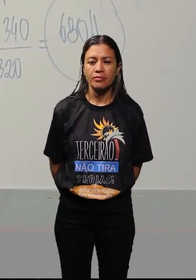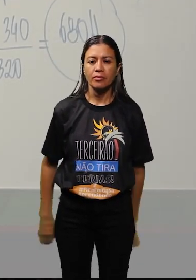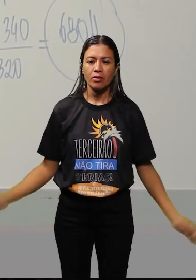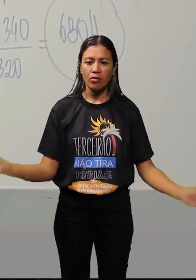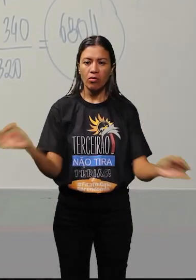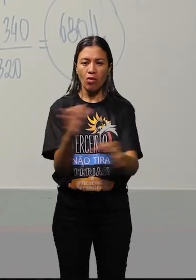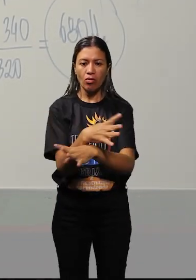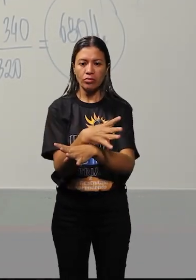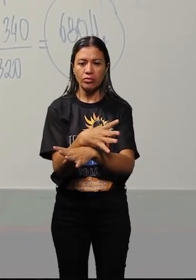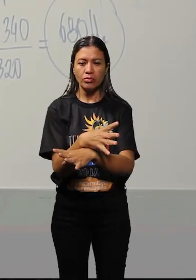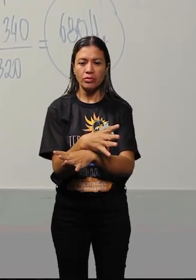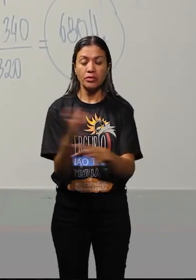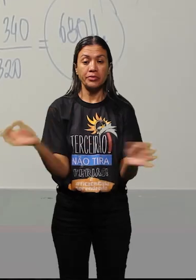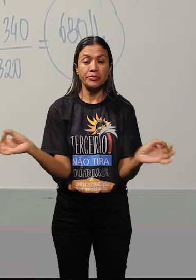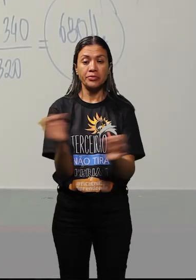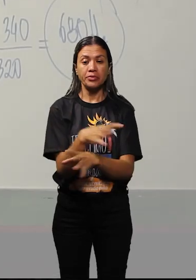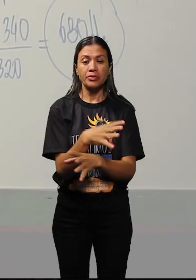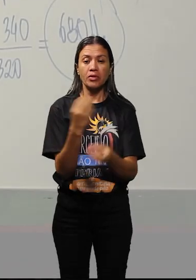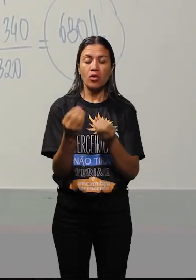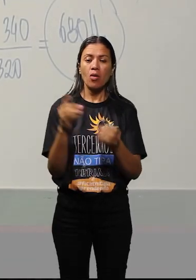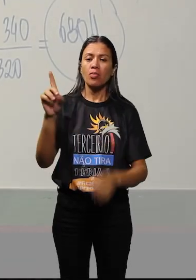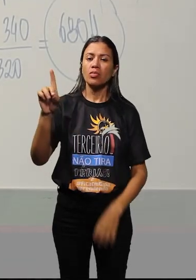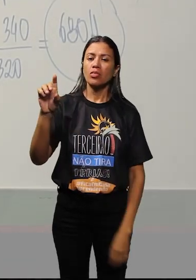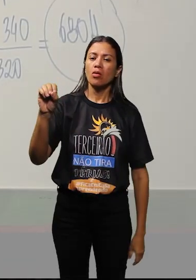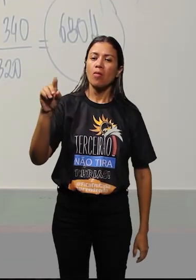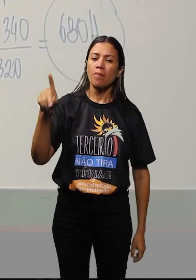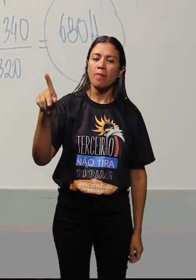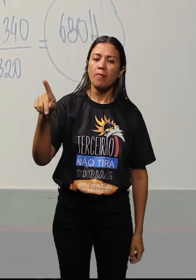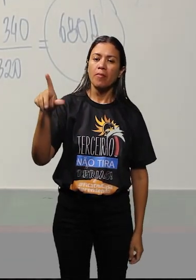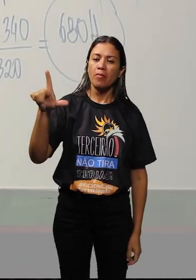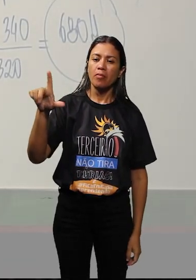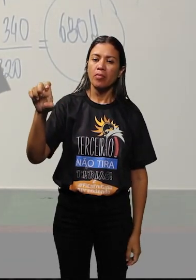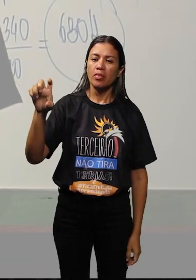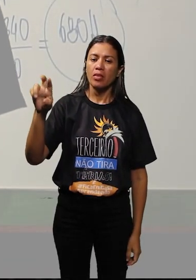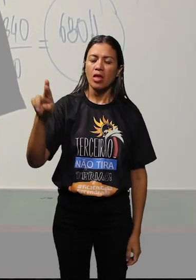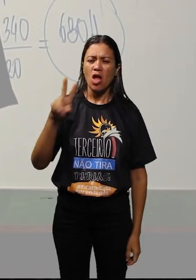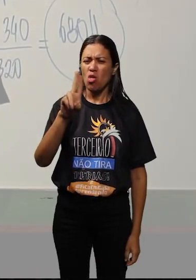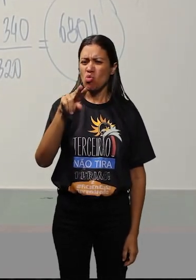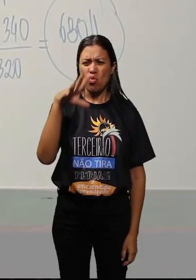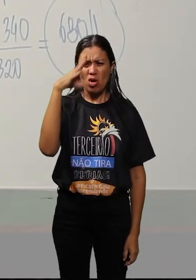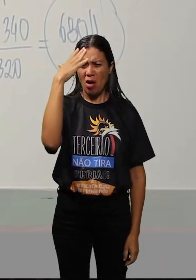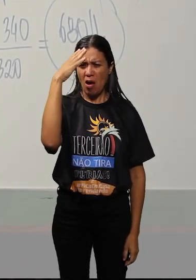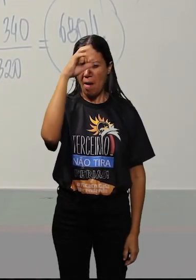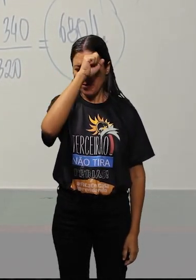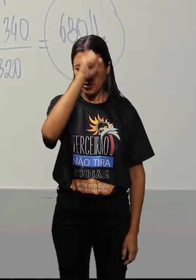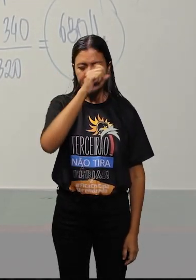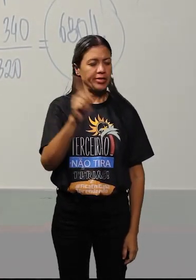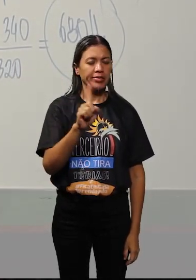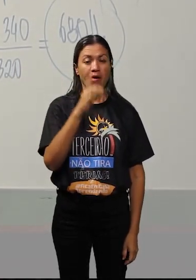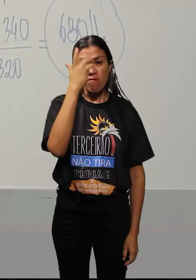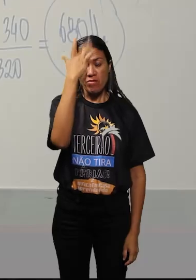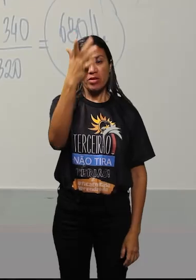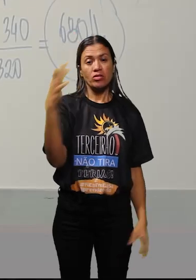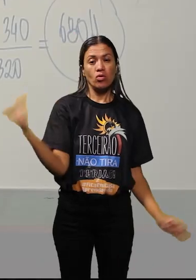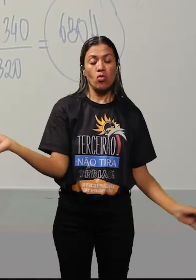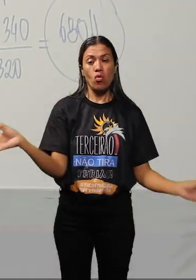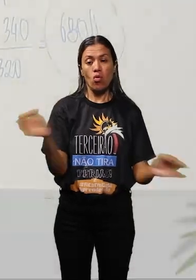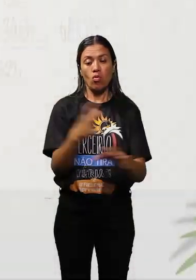Conclusão. O que a gente vai concluir do efeito Doppler? Ah, professor, eu nunca aprendi efeito Doppler na minha vida. Não, é fácil. Conclusão.